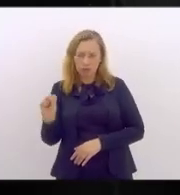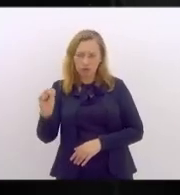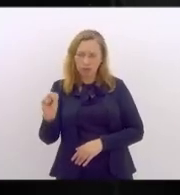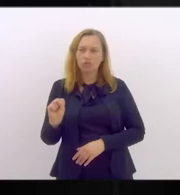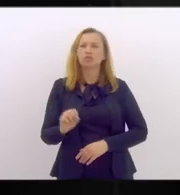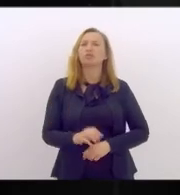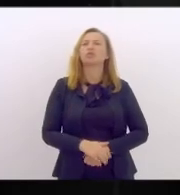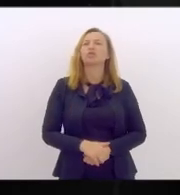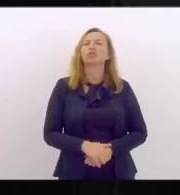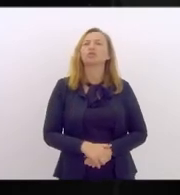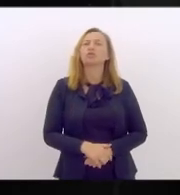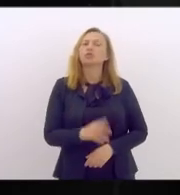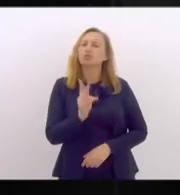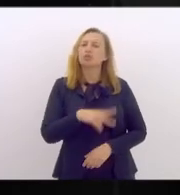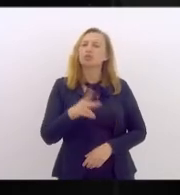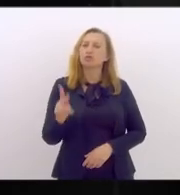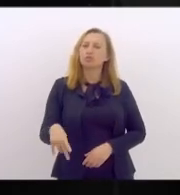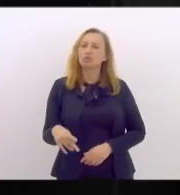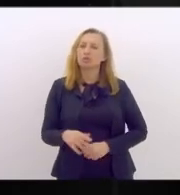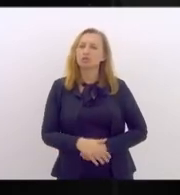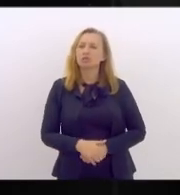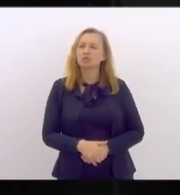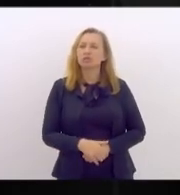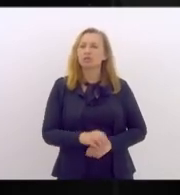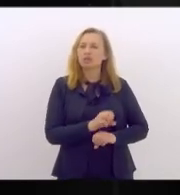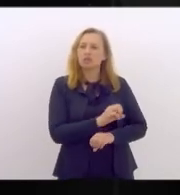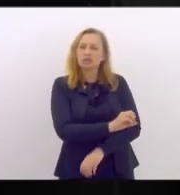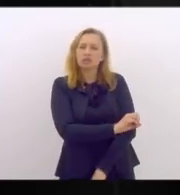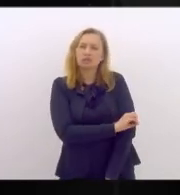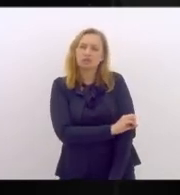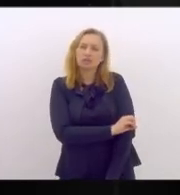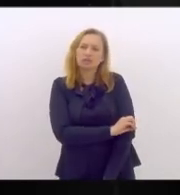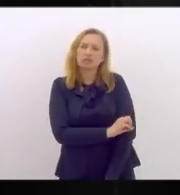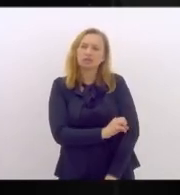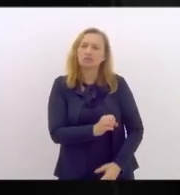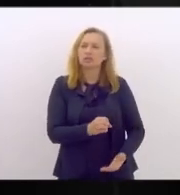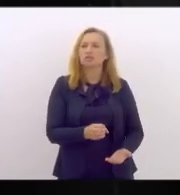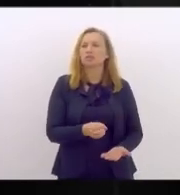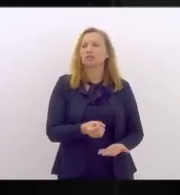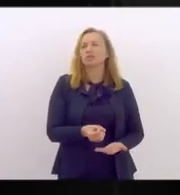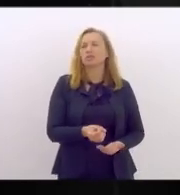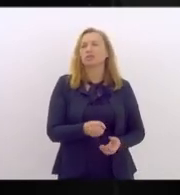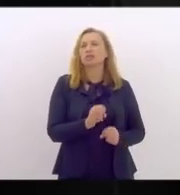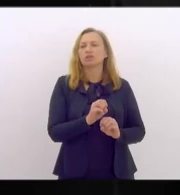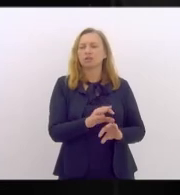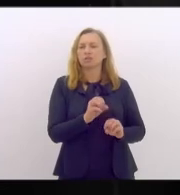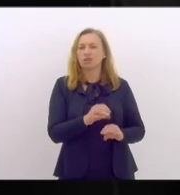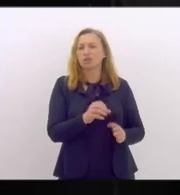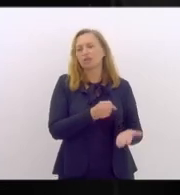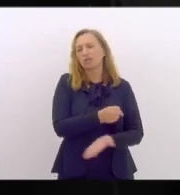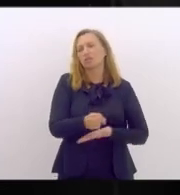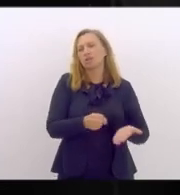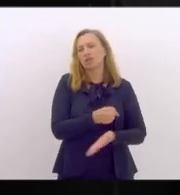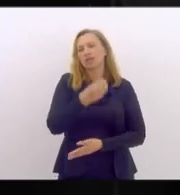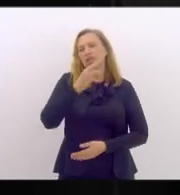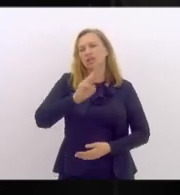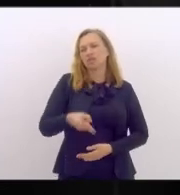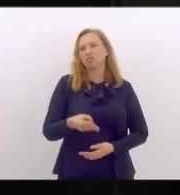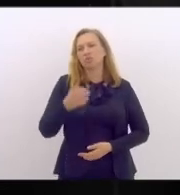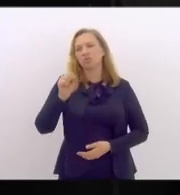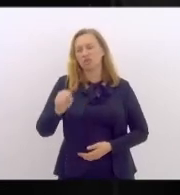Nacional do magistério para os professores da Educação Básica hoje girando na faixa de